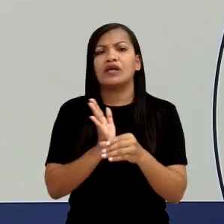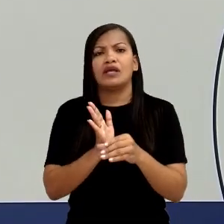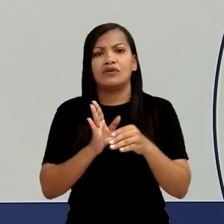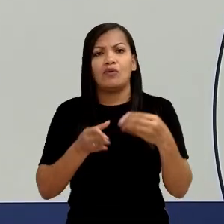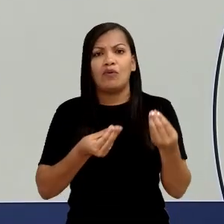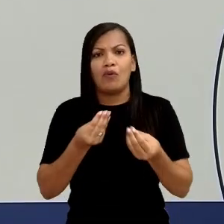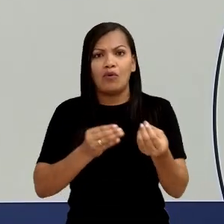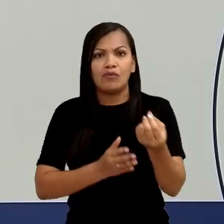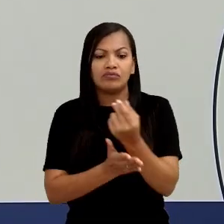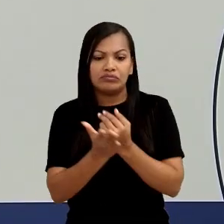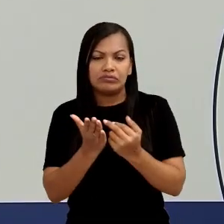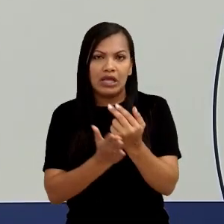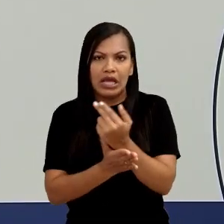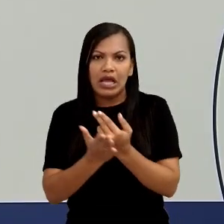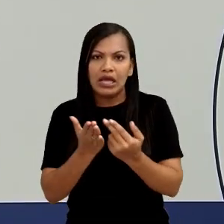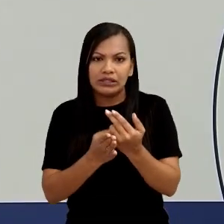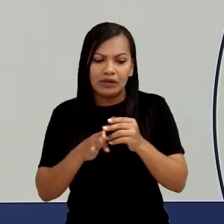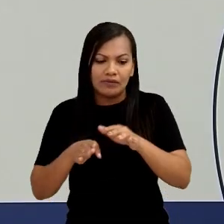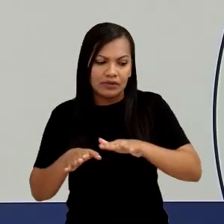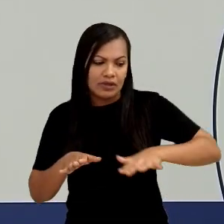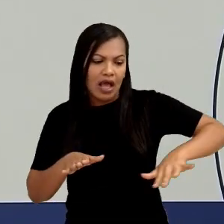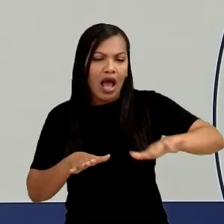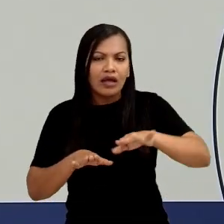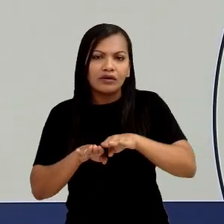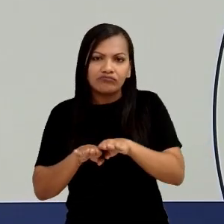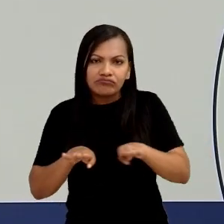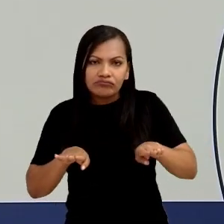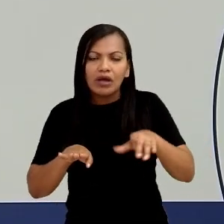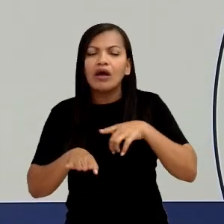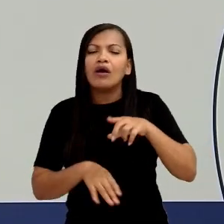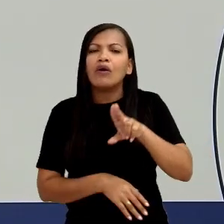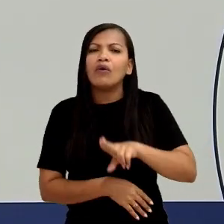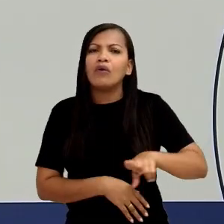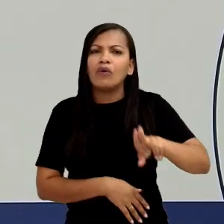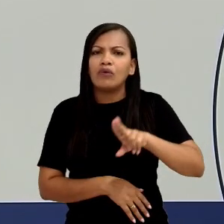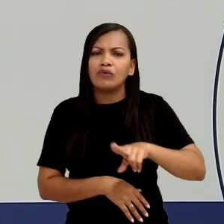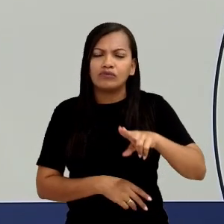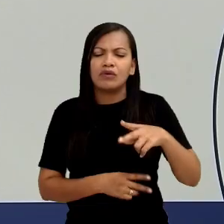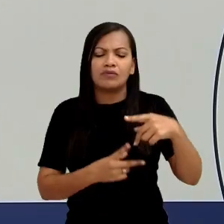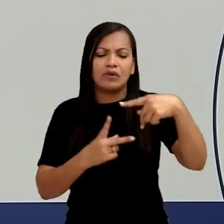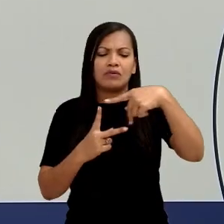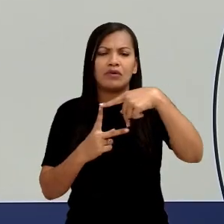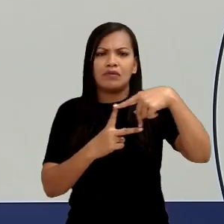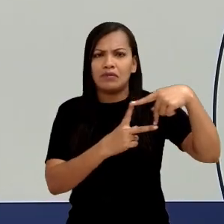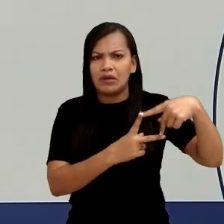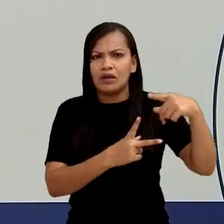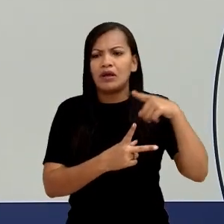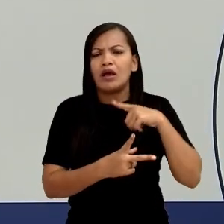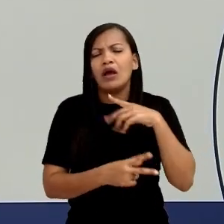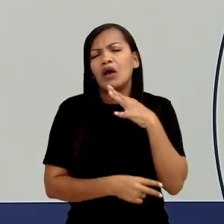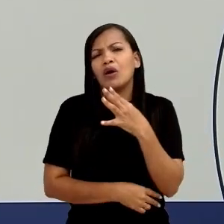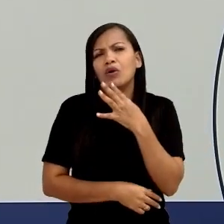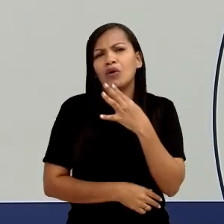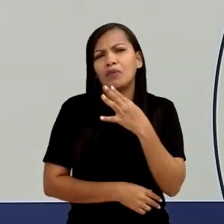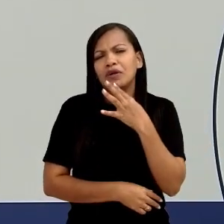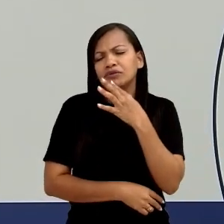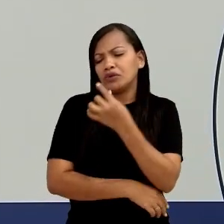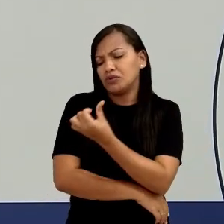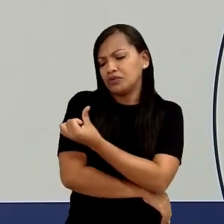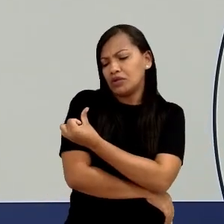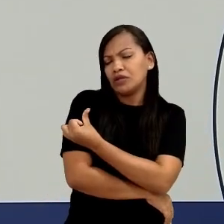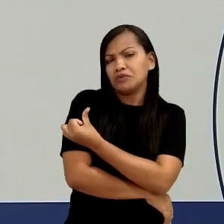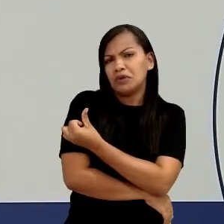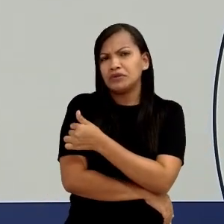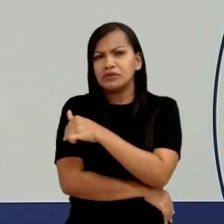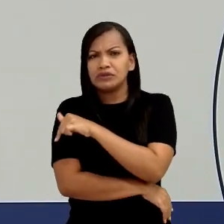figura, utilize aquele conhecimento que você faz de utilizar malhas quadriculadas, né? Aquele conhecimento que começa lá no 6º ano,